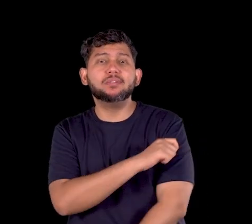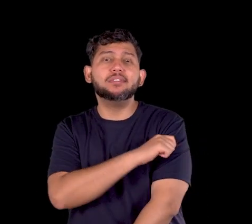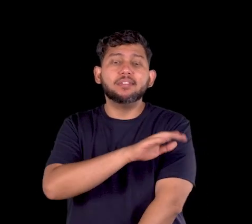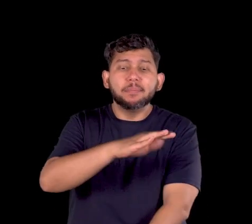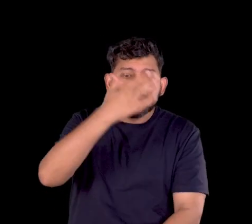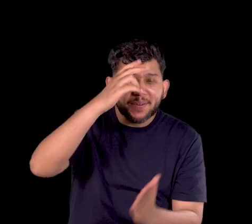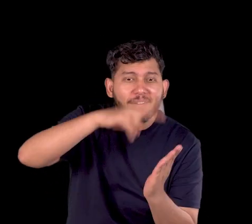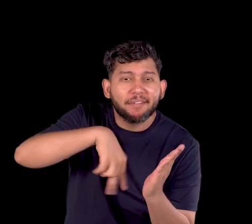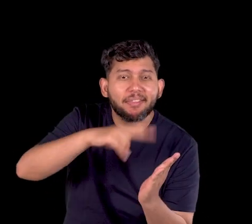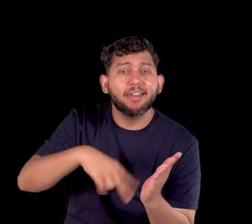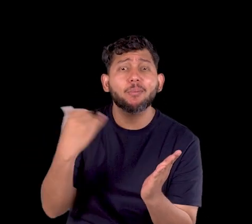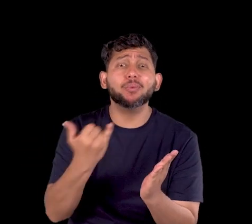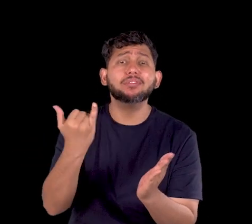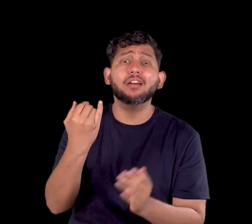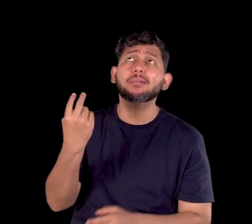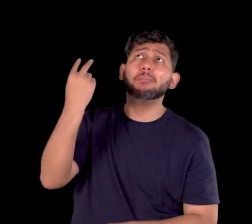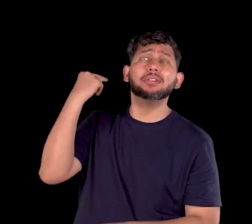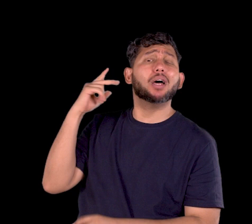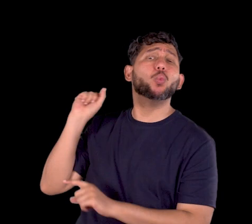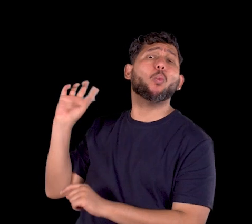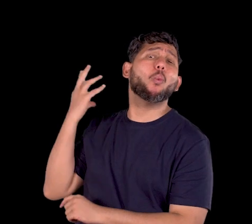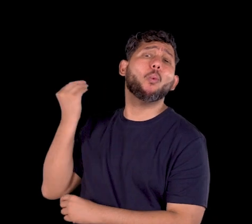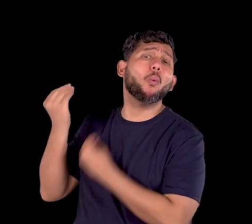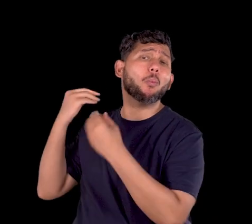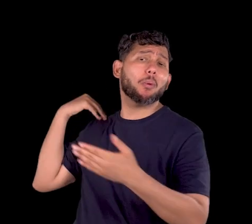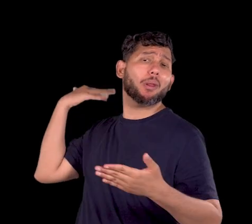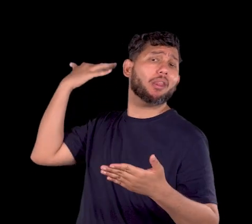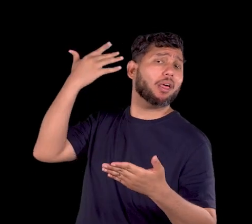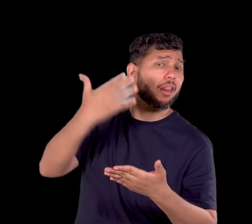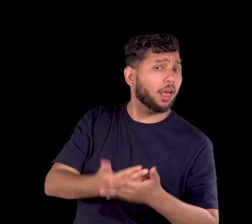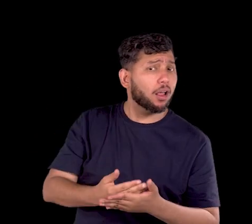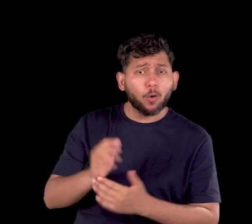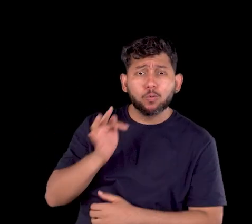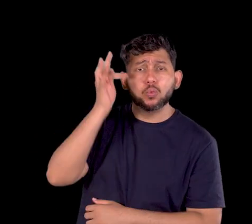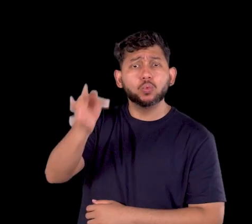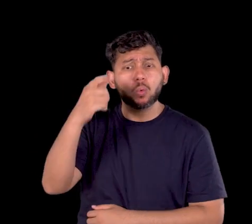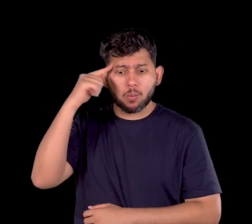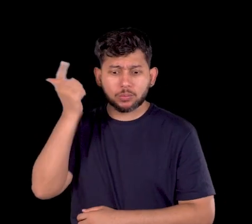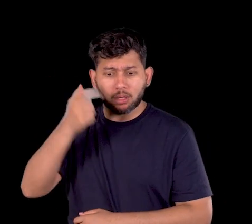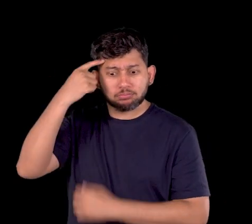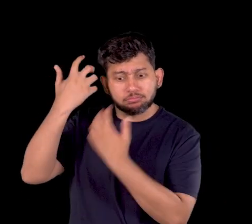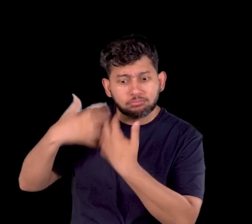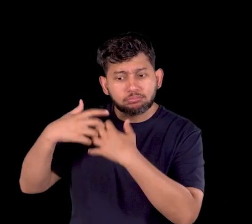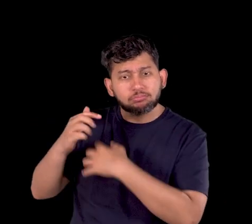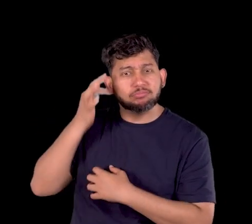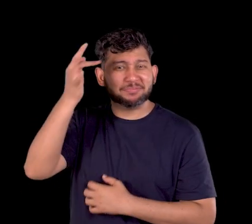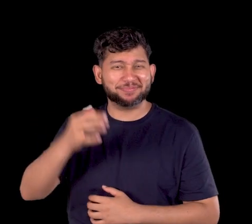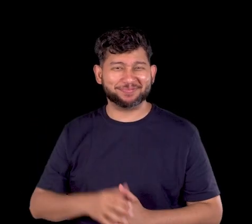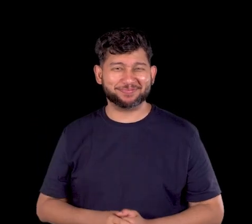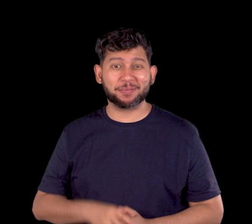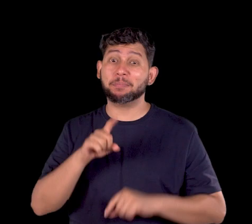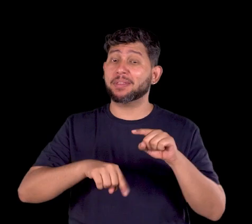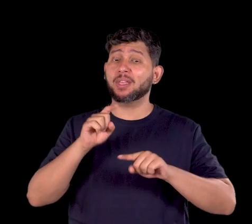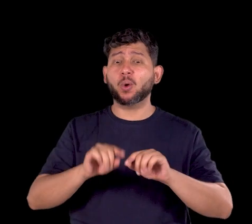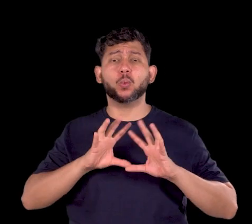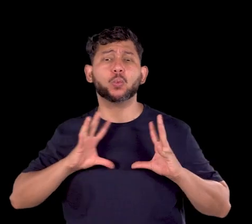no crescimento do país. Assim, mostramos aos alunos e leitores como é importante olhar para o passado e, com